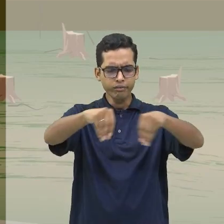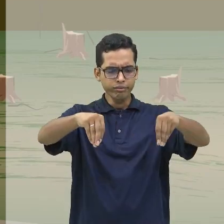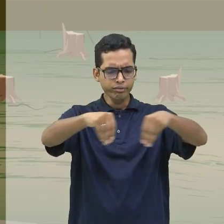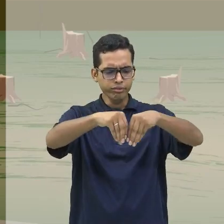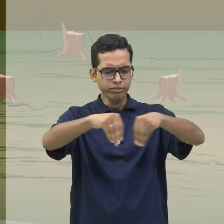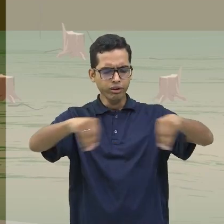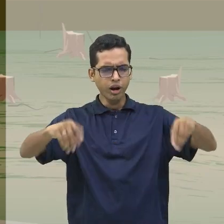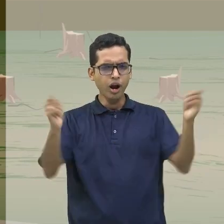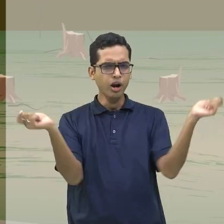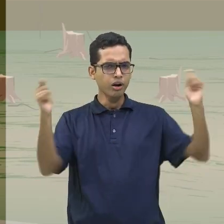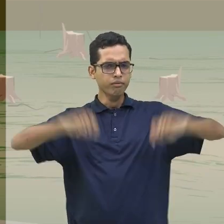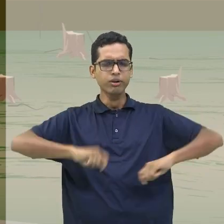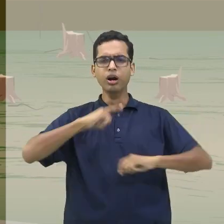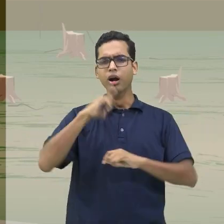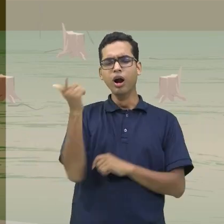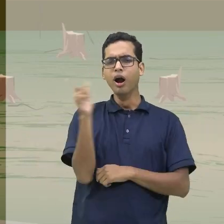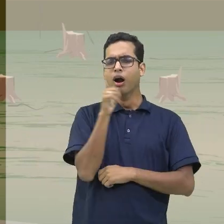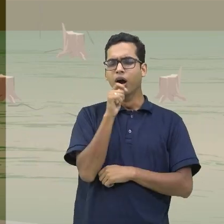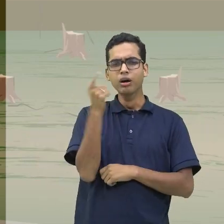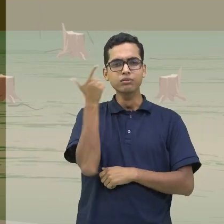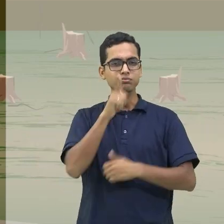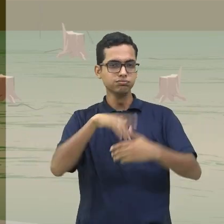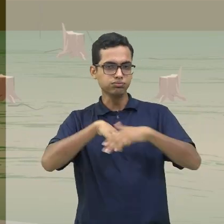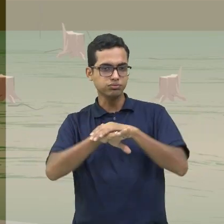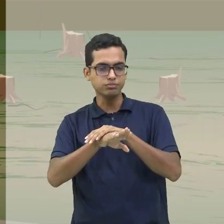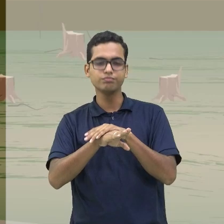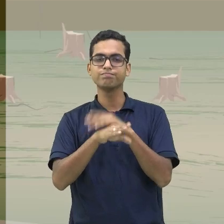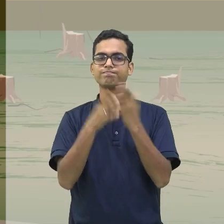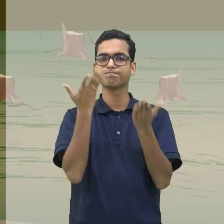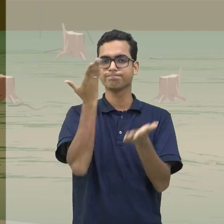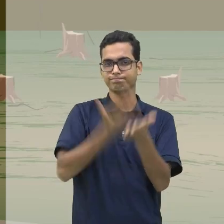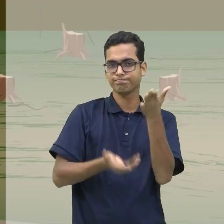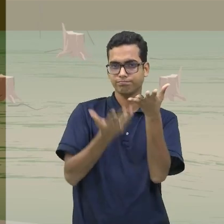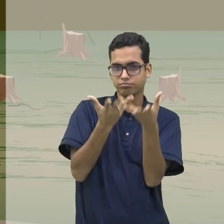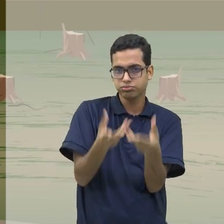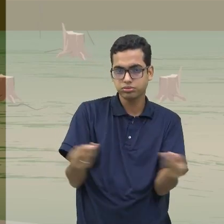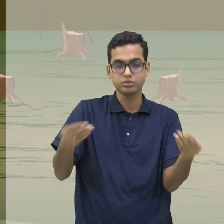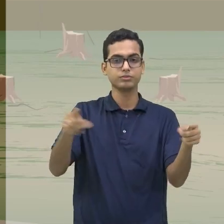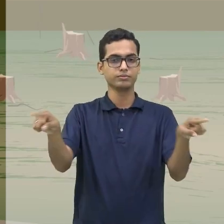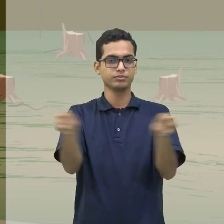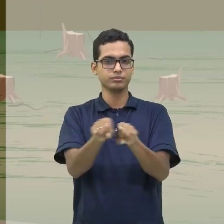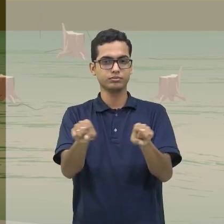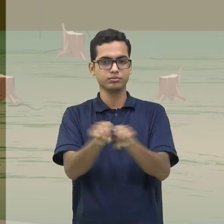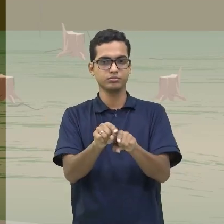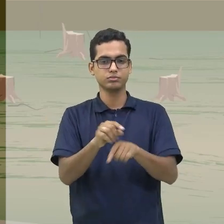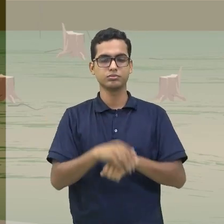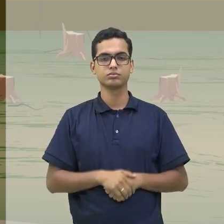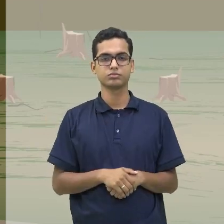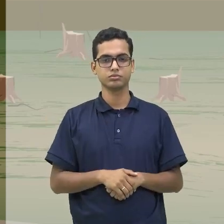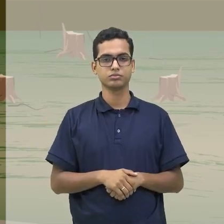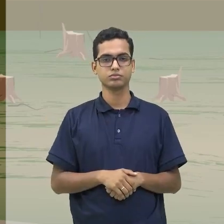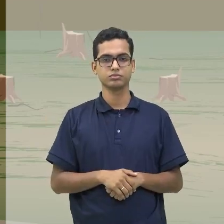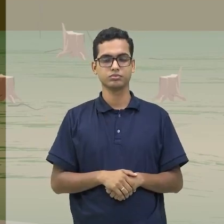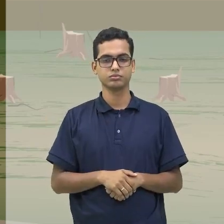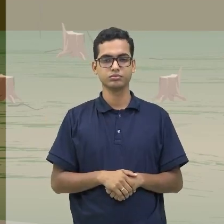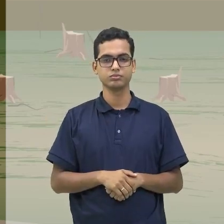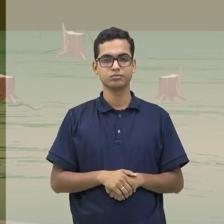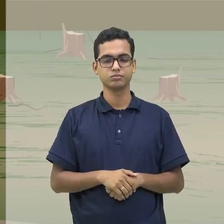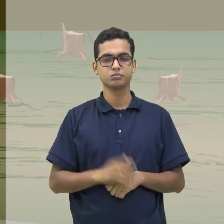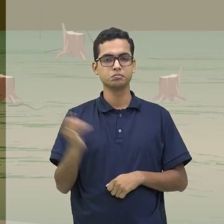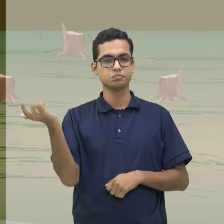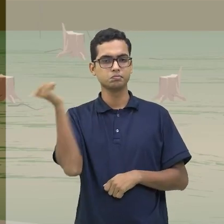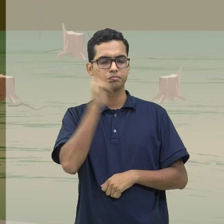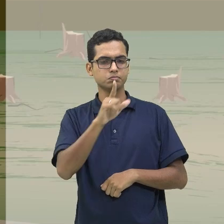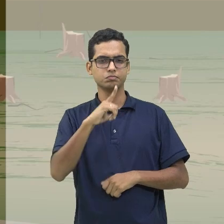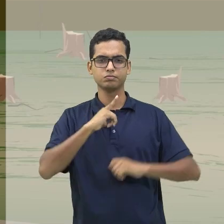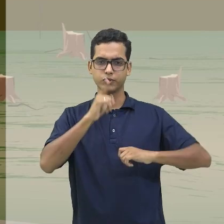sua capacidade de reter água. Isso vai aumentar o escoamento superficial e a velocidade